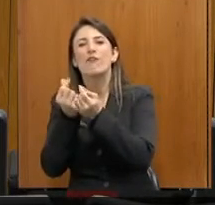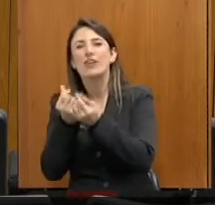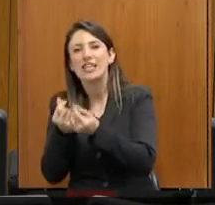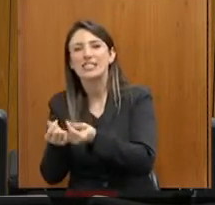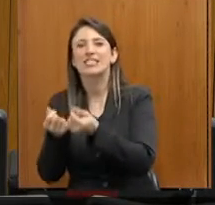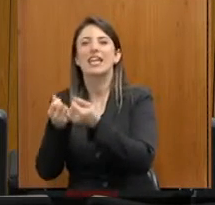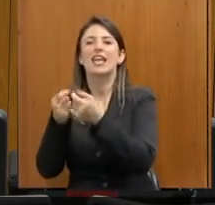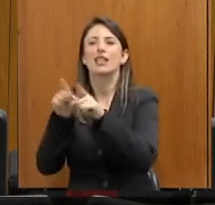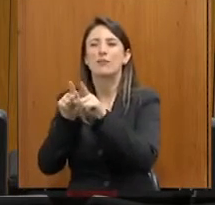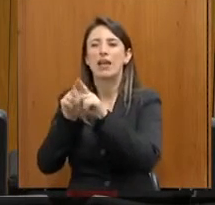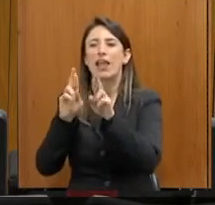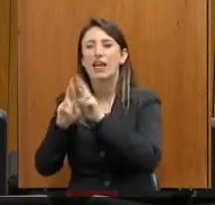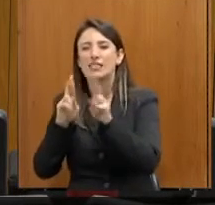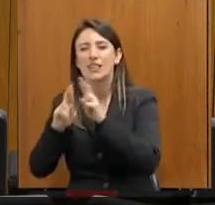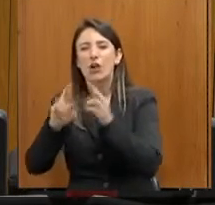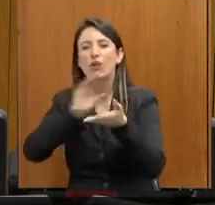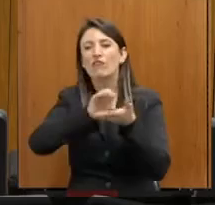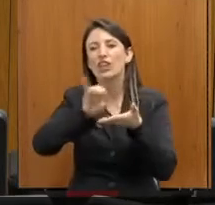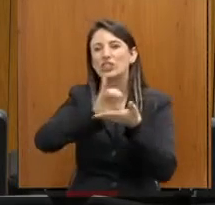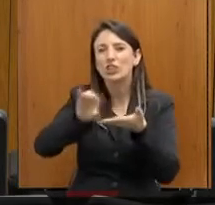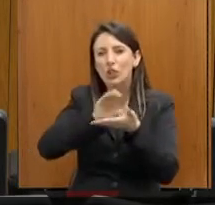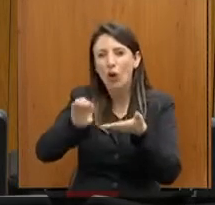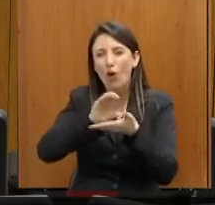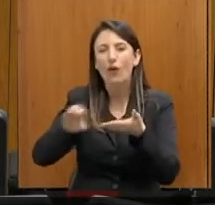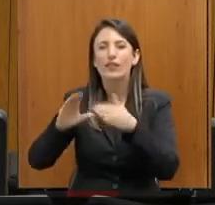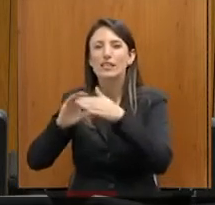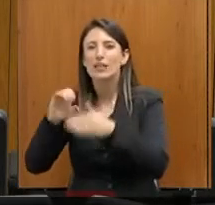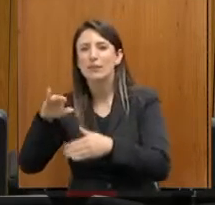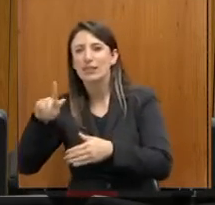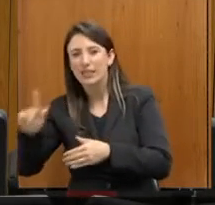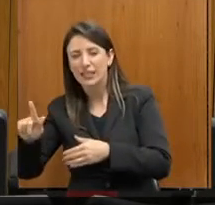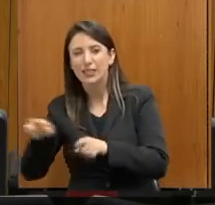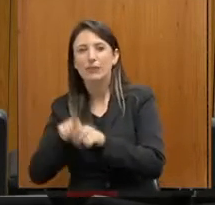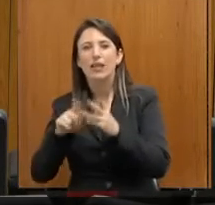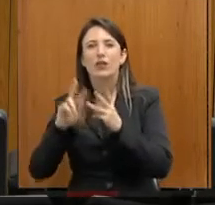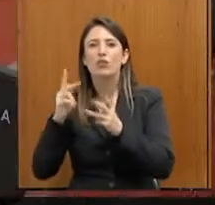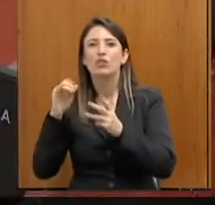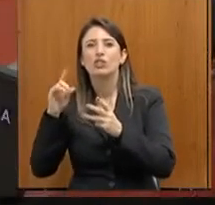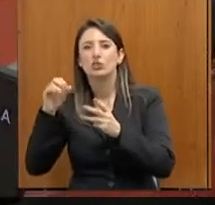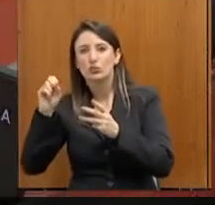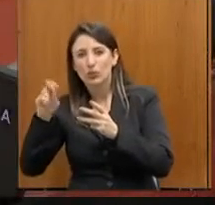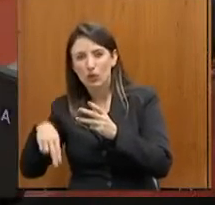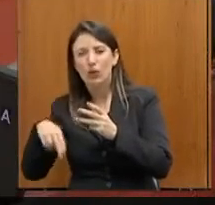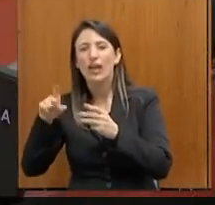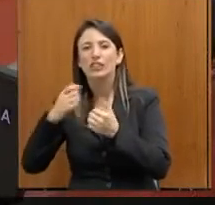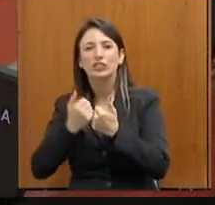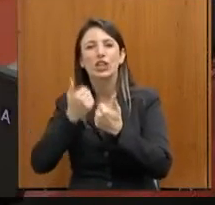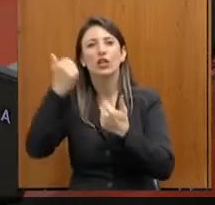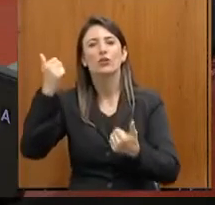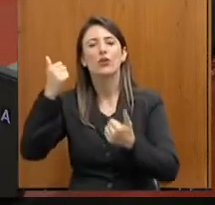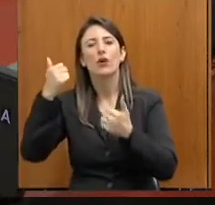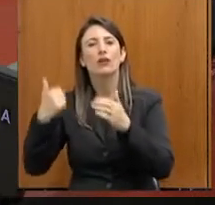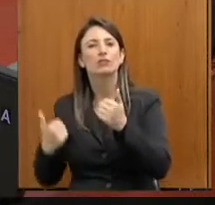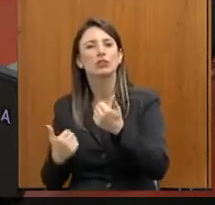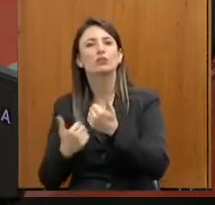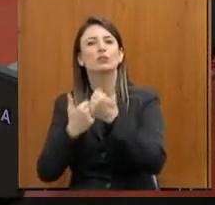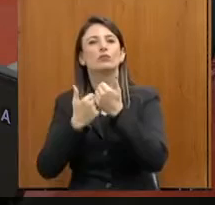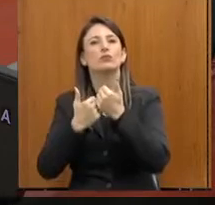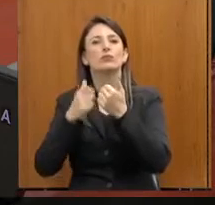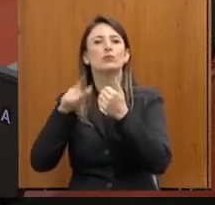da Cemig e senhor Hudson Félix Almeida diretor adjunto de gestão de pessoas da